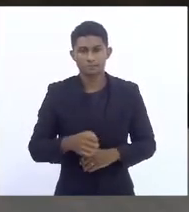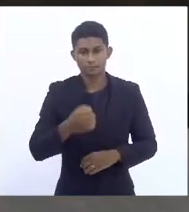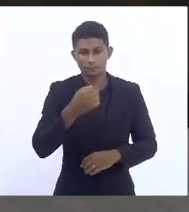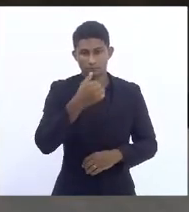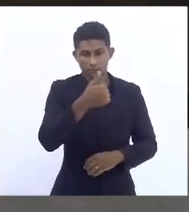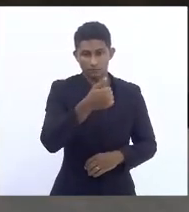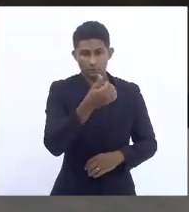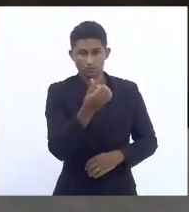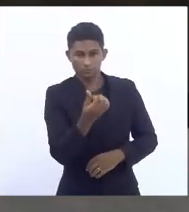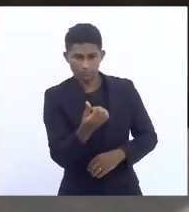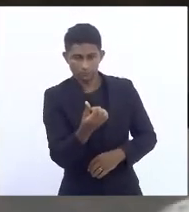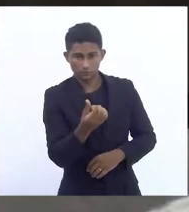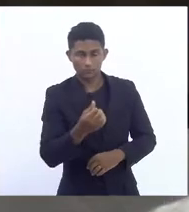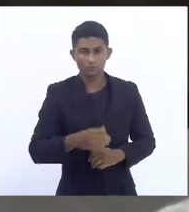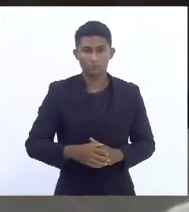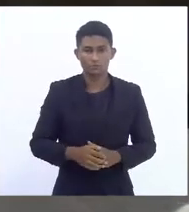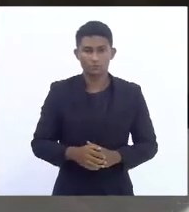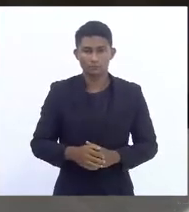16º,